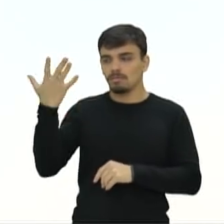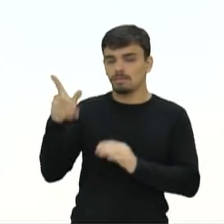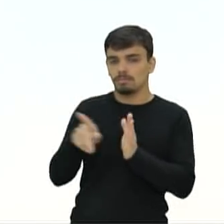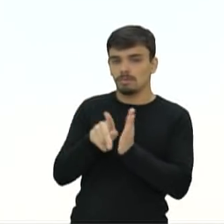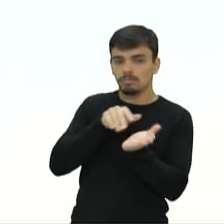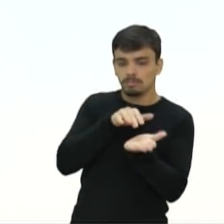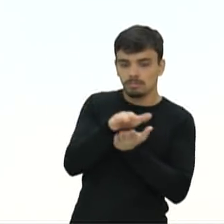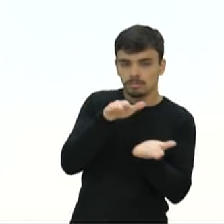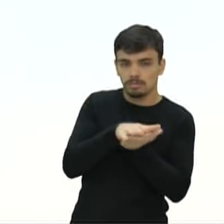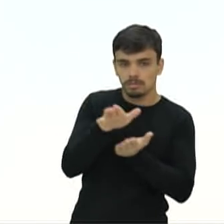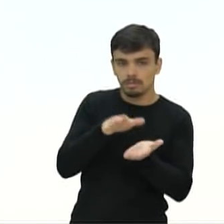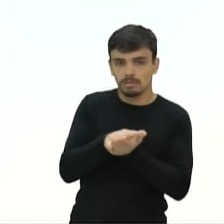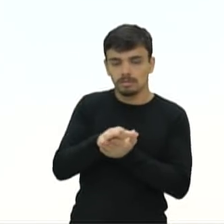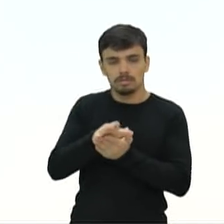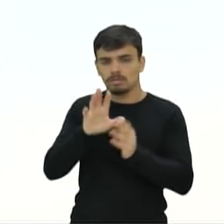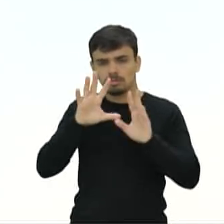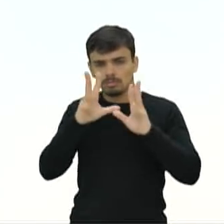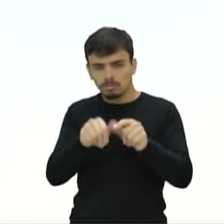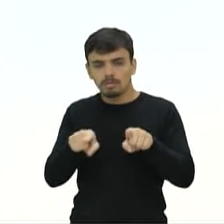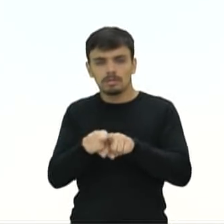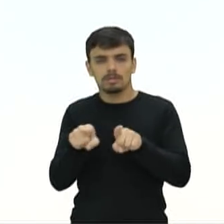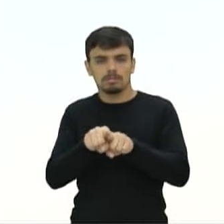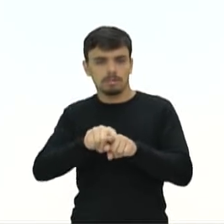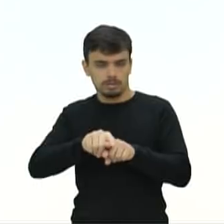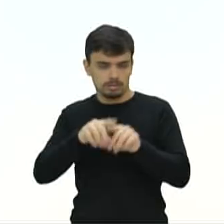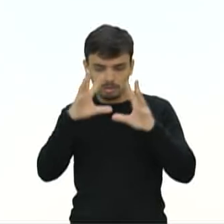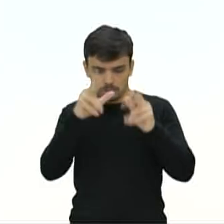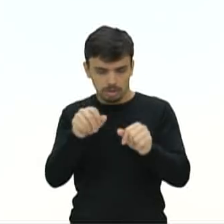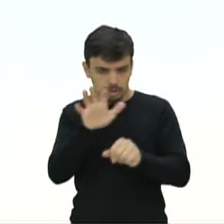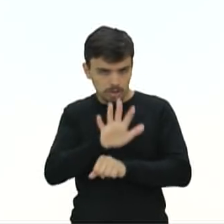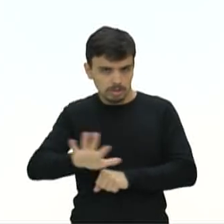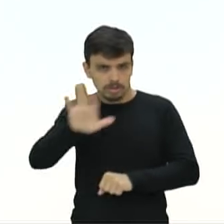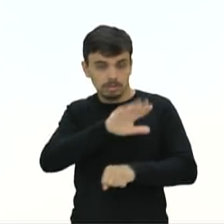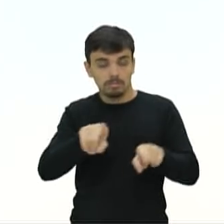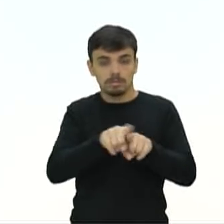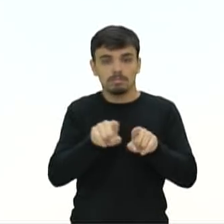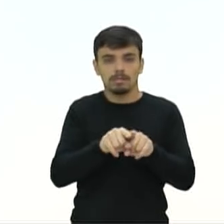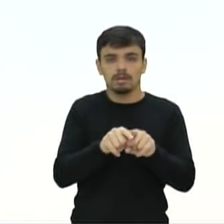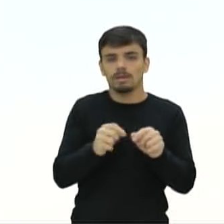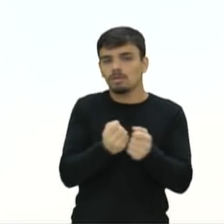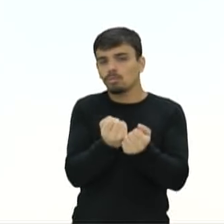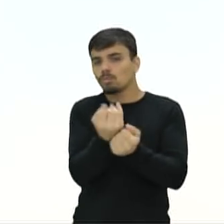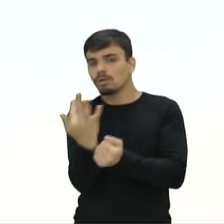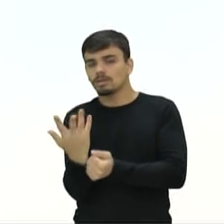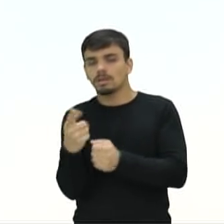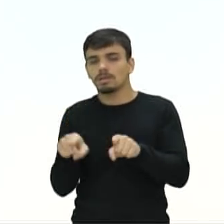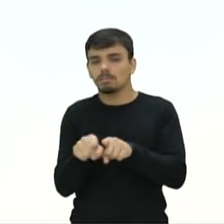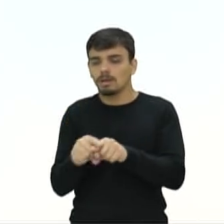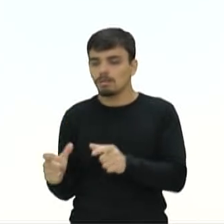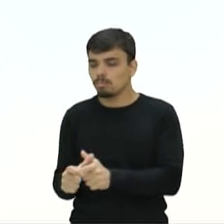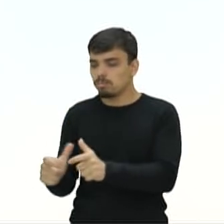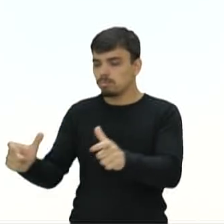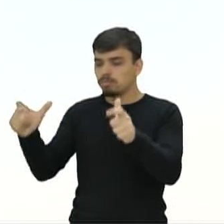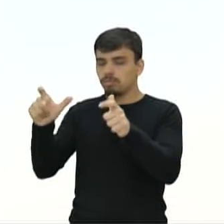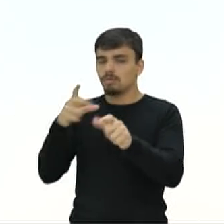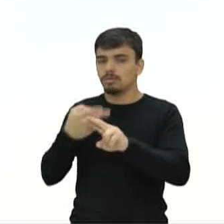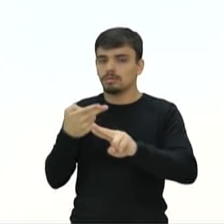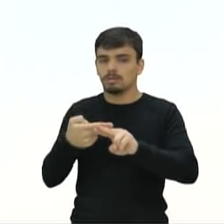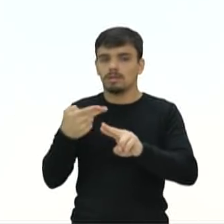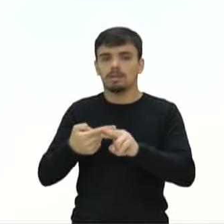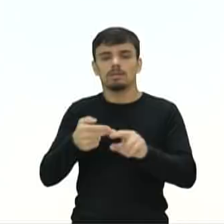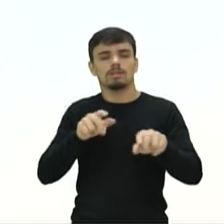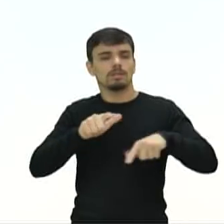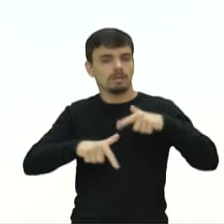consumir, despesa, dispêndio, consumação ou gasto, quantidade ou volume daquilo do que se utiliza, serviço,